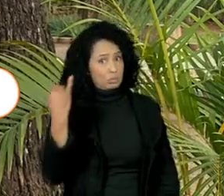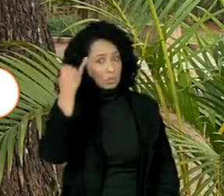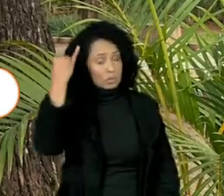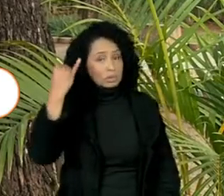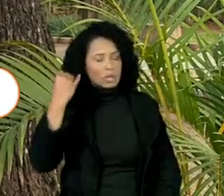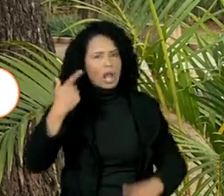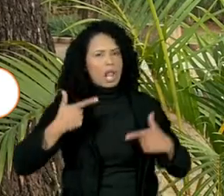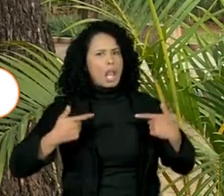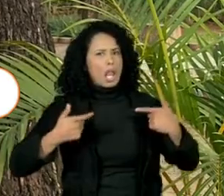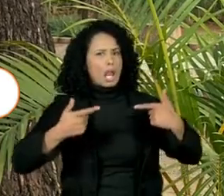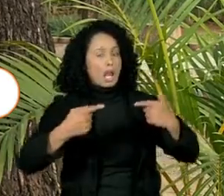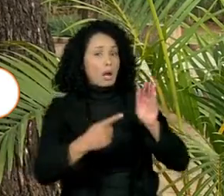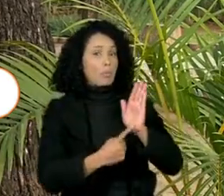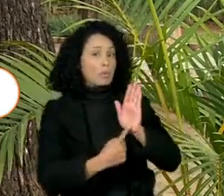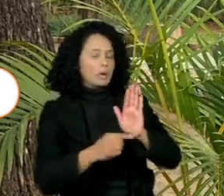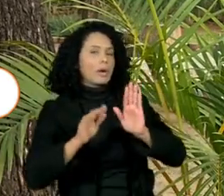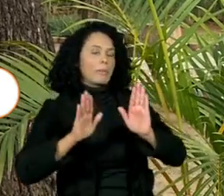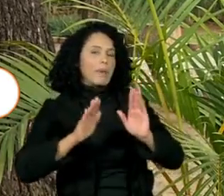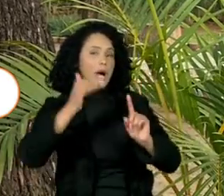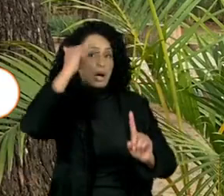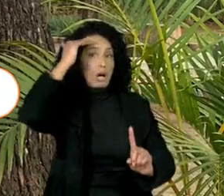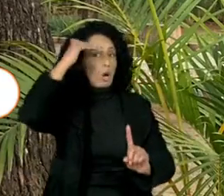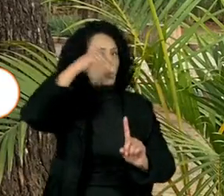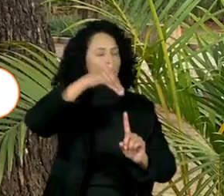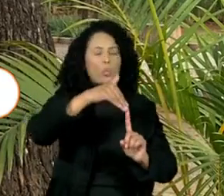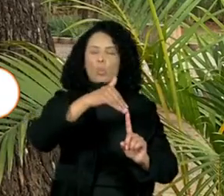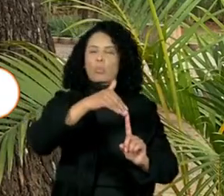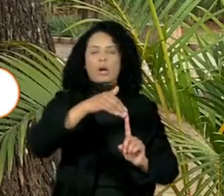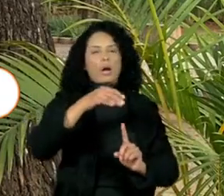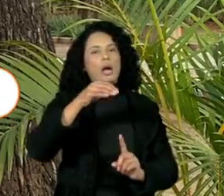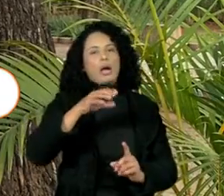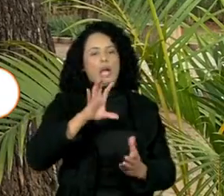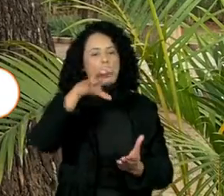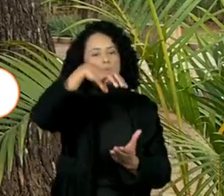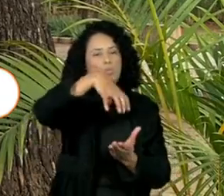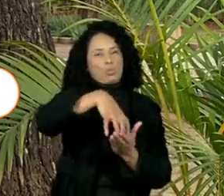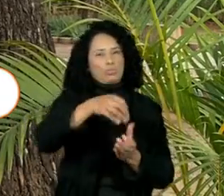guerra, mas, de fato, a condenação fica por conta do Tribunal Internacional de Haia.